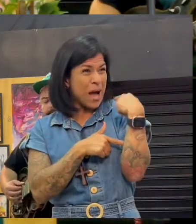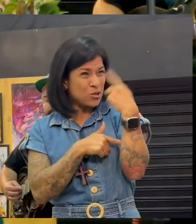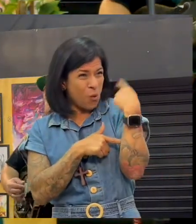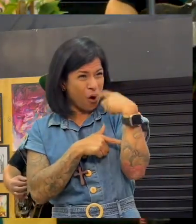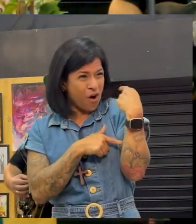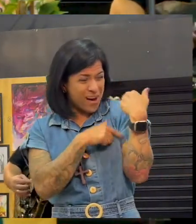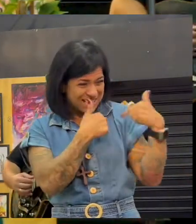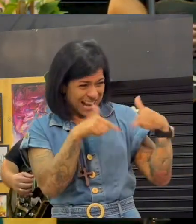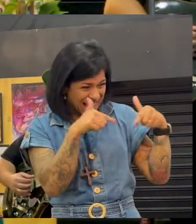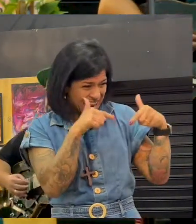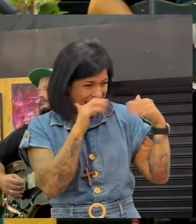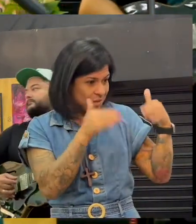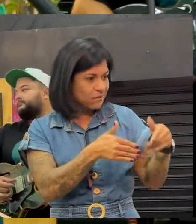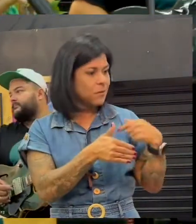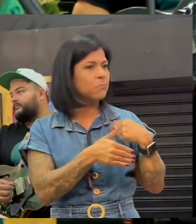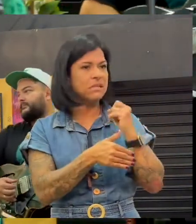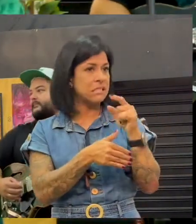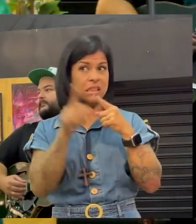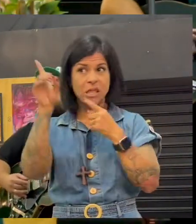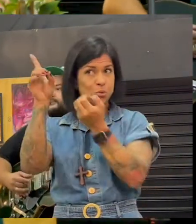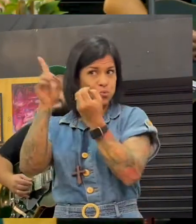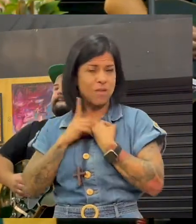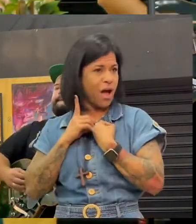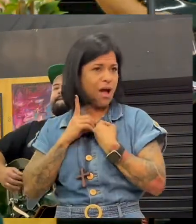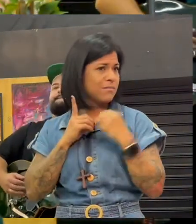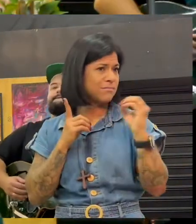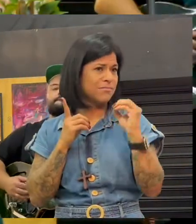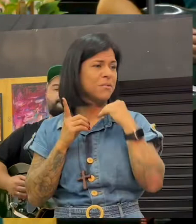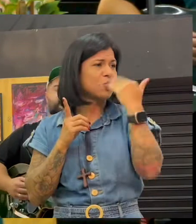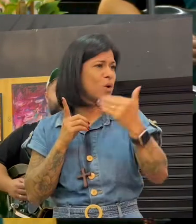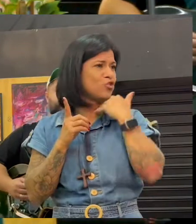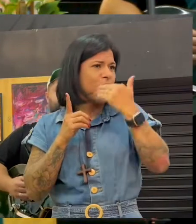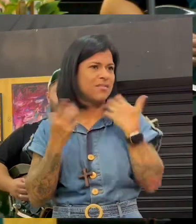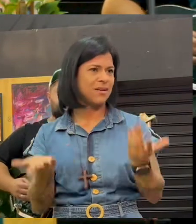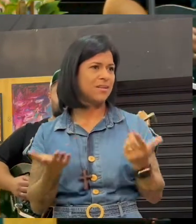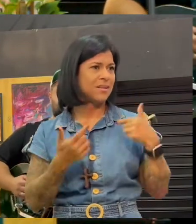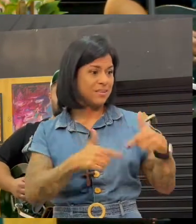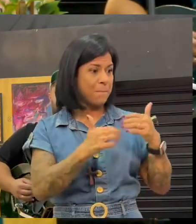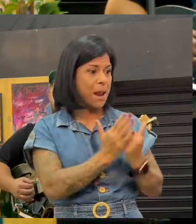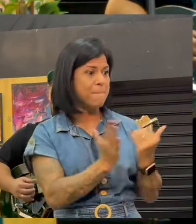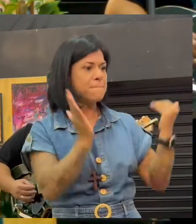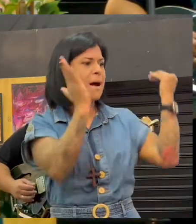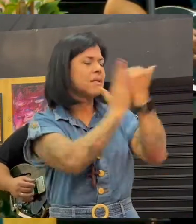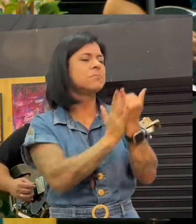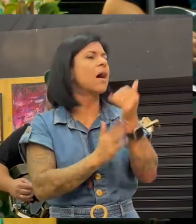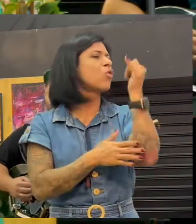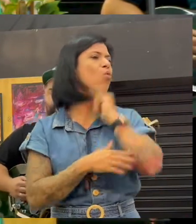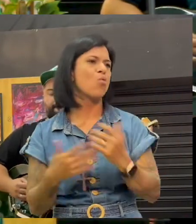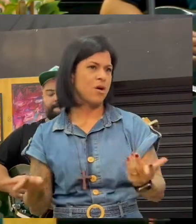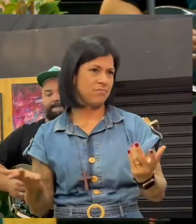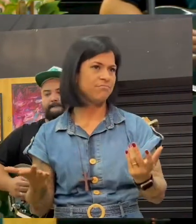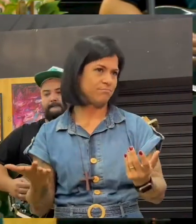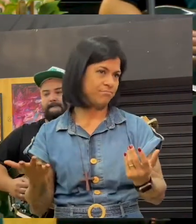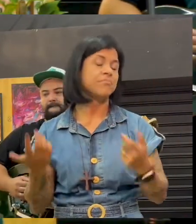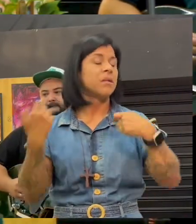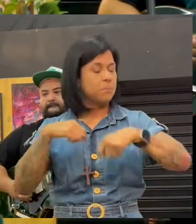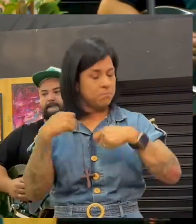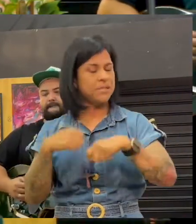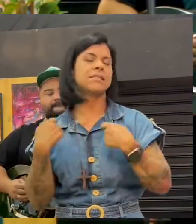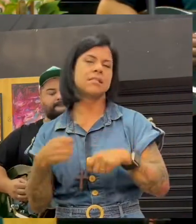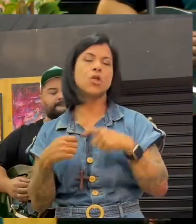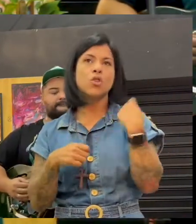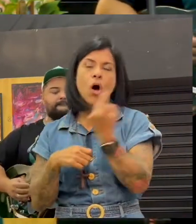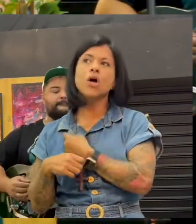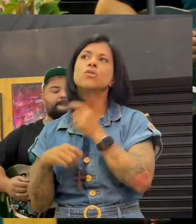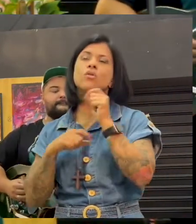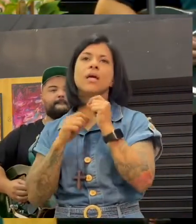Se o Senhor não edificar o seu lar, se o Senhor não for o seu sustento, você não vai ter. Em vão trabalha ou vigia, gente, se